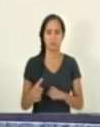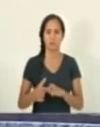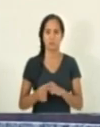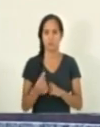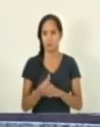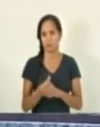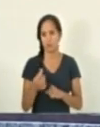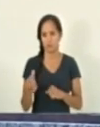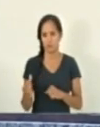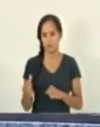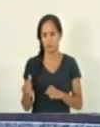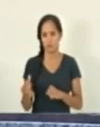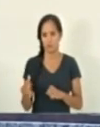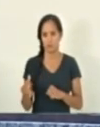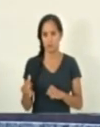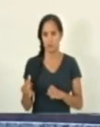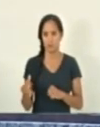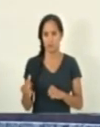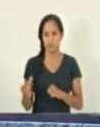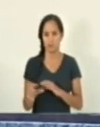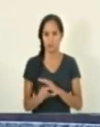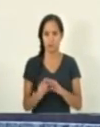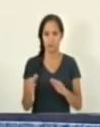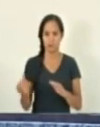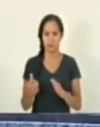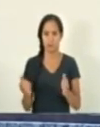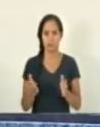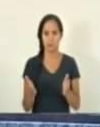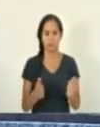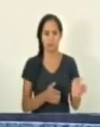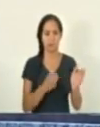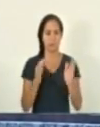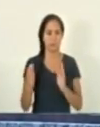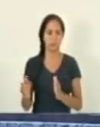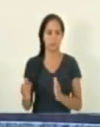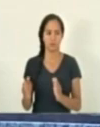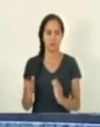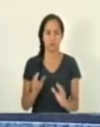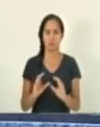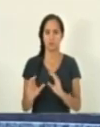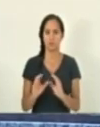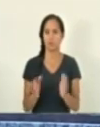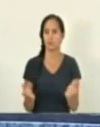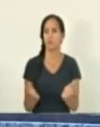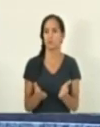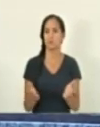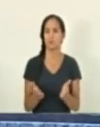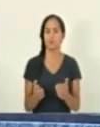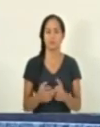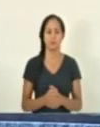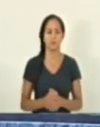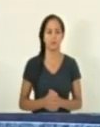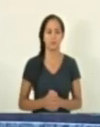66, parágrafo 6º da Constituição Estadual. Passamos, então, à fase das comunicações.